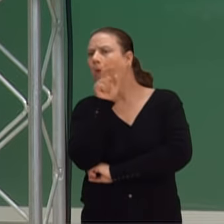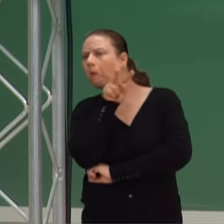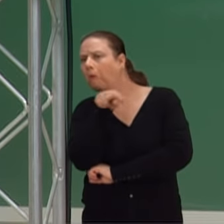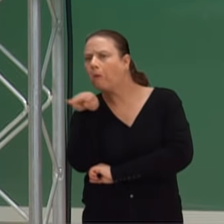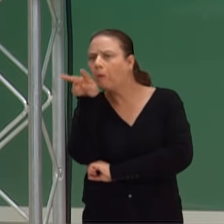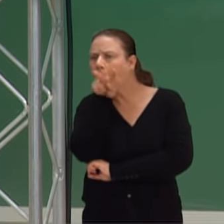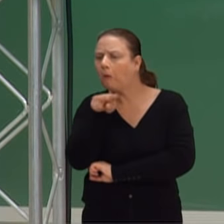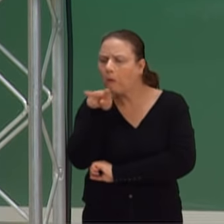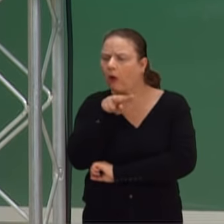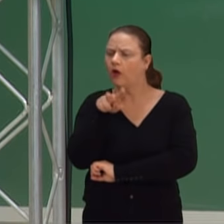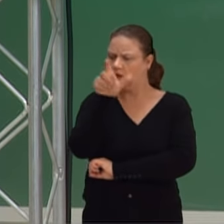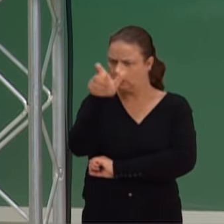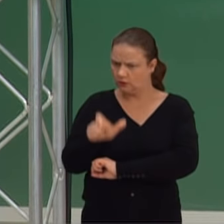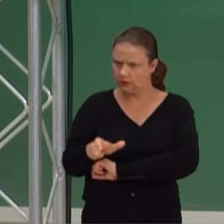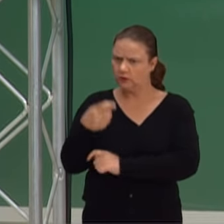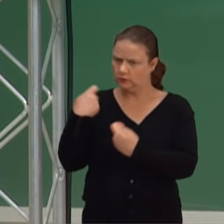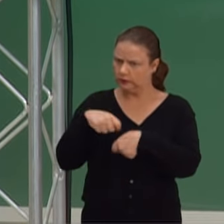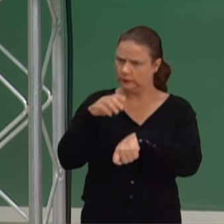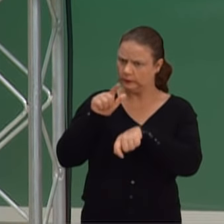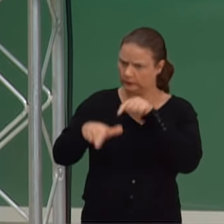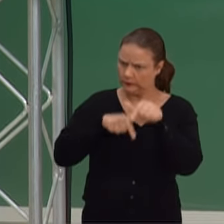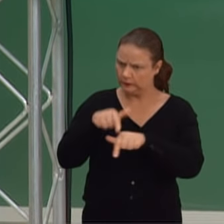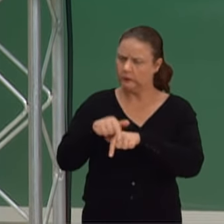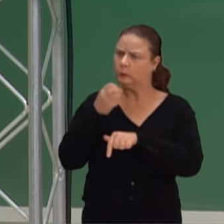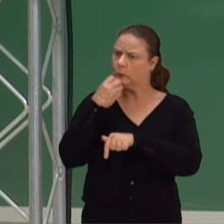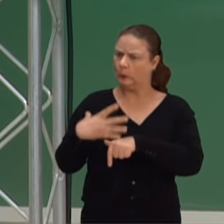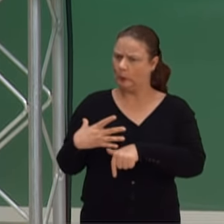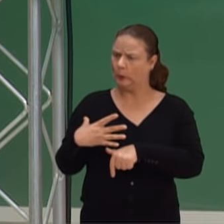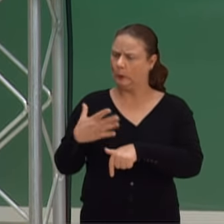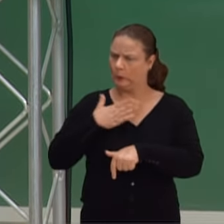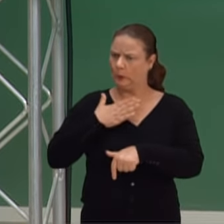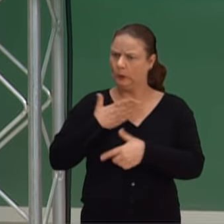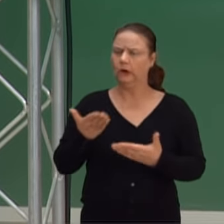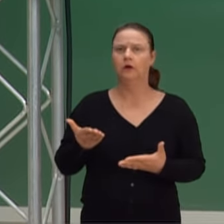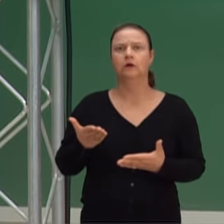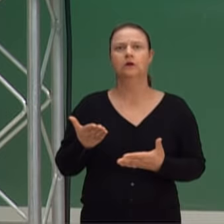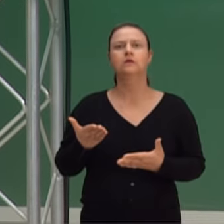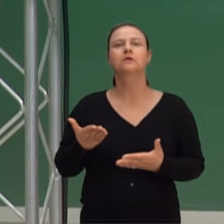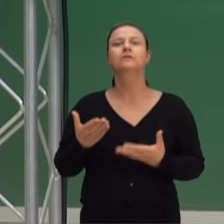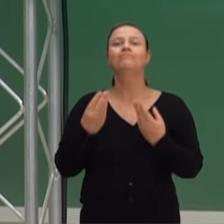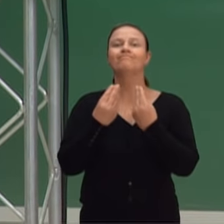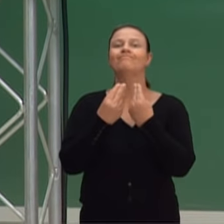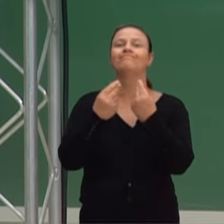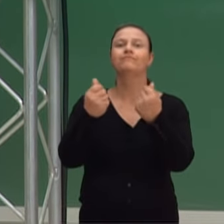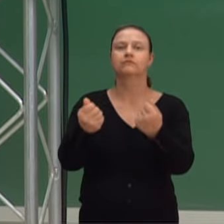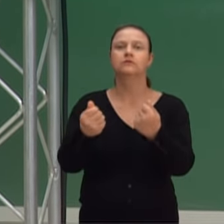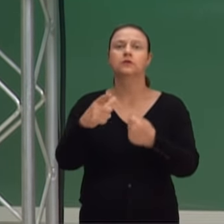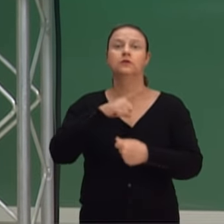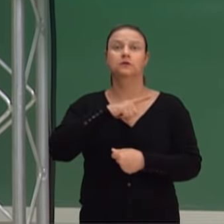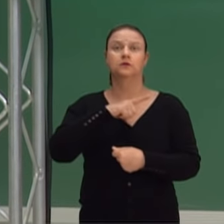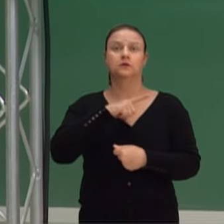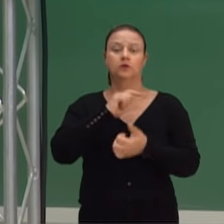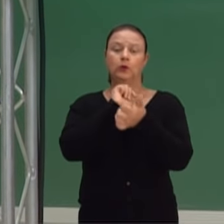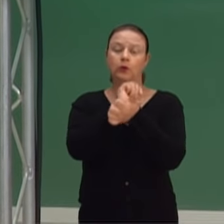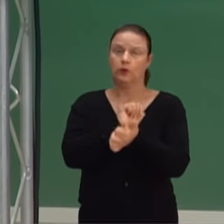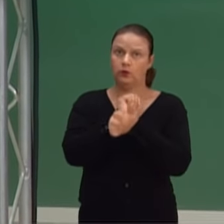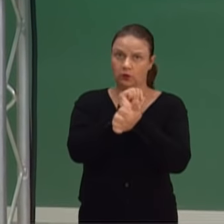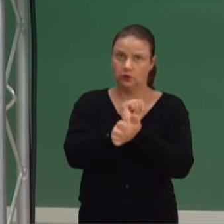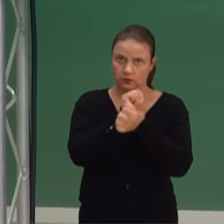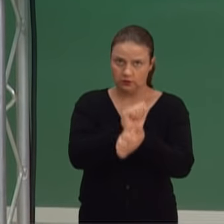como ferramenta de trabalho e reduzido a isso. Então, você tem aqui o